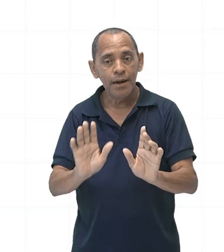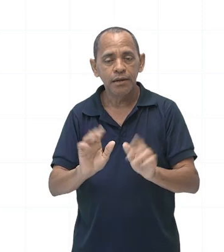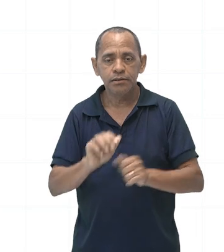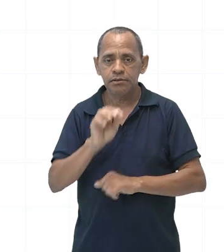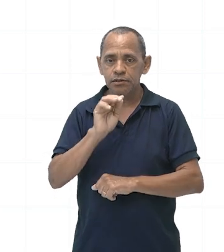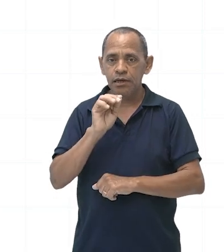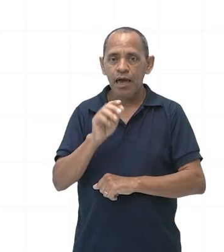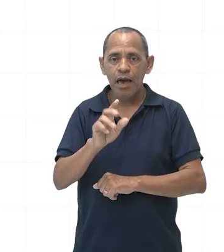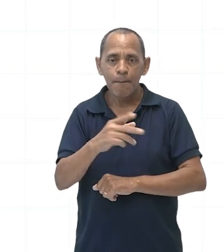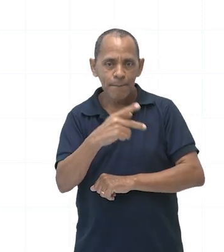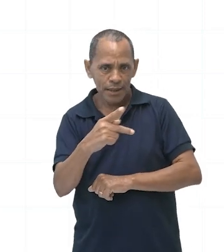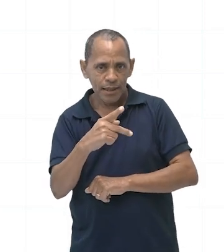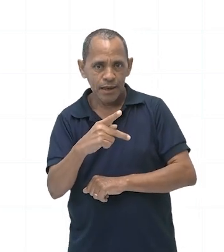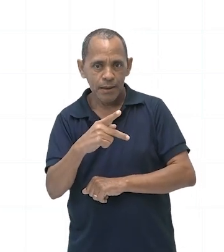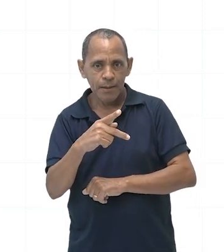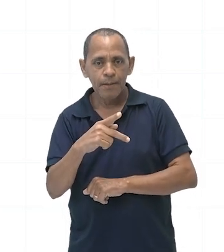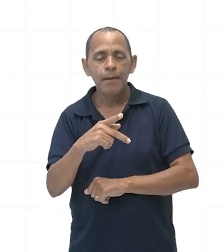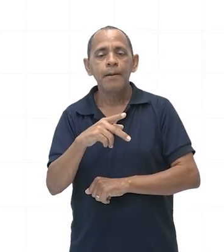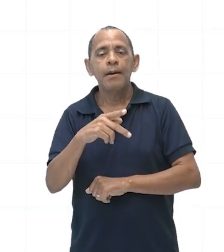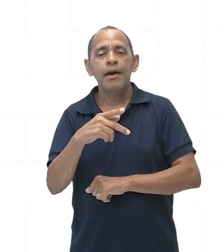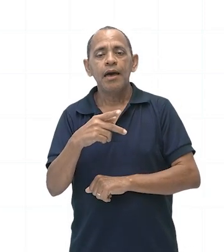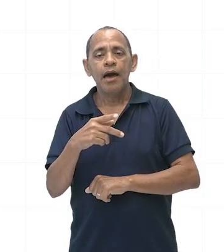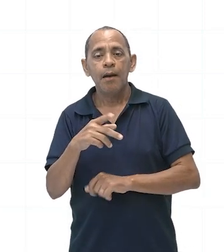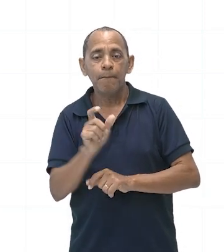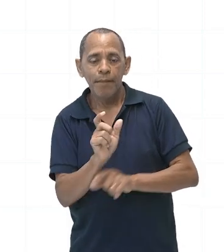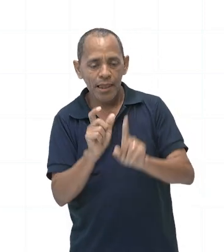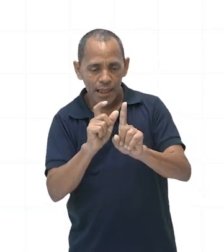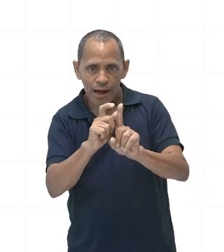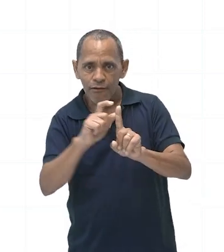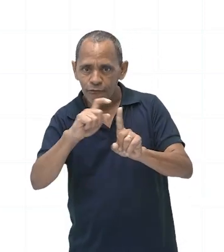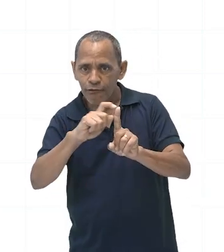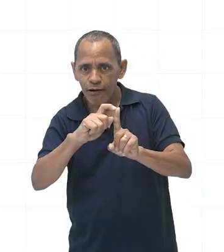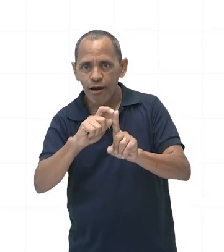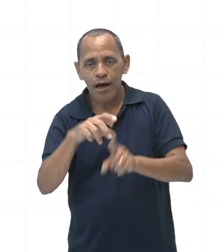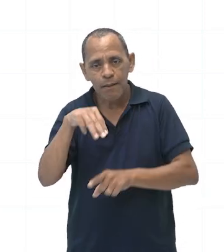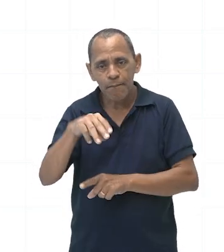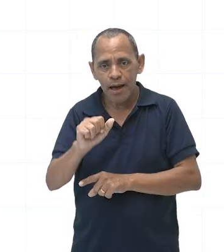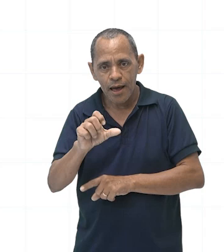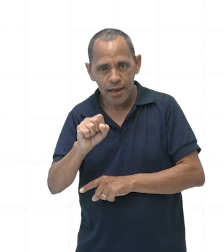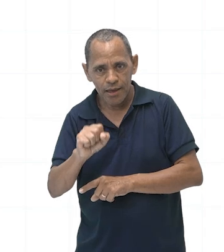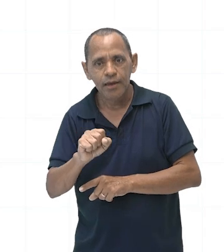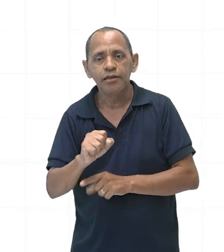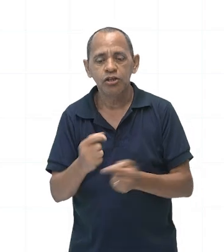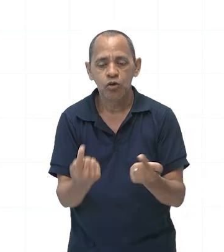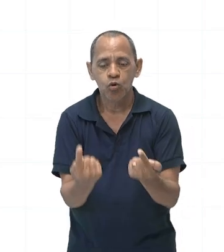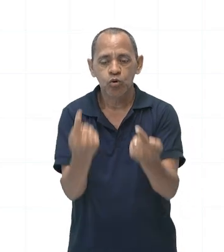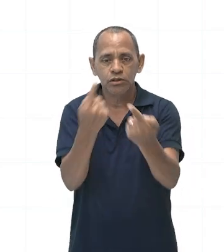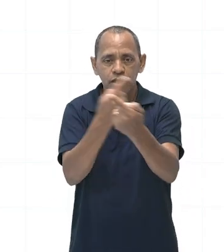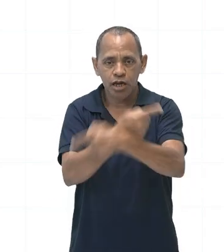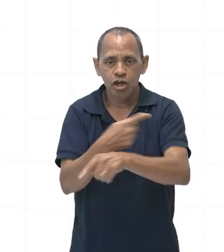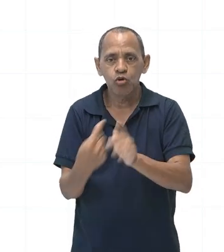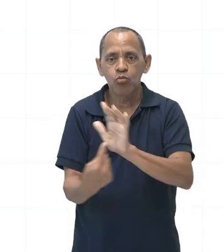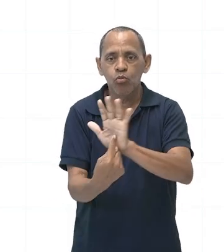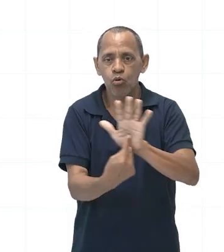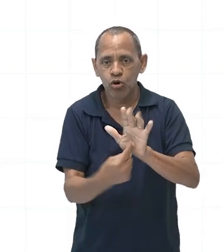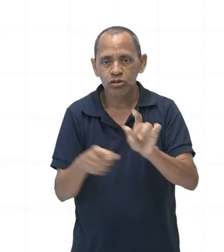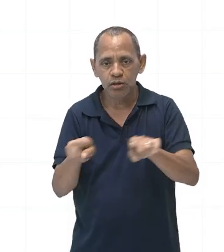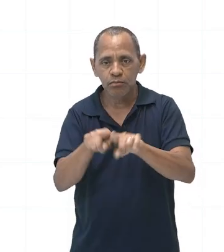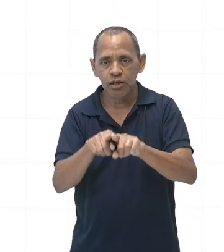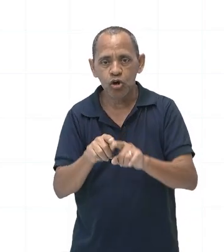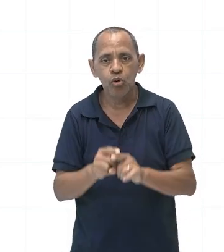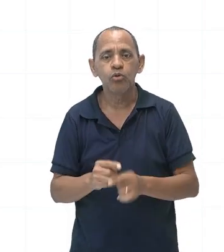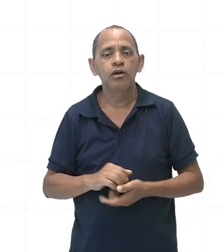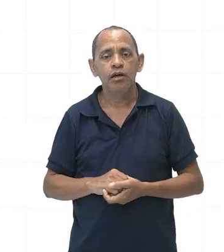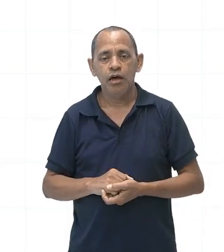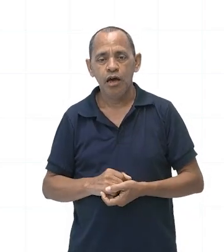tudo pronto. Característica aí das nossas adversativas. Continuando o quadro, eu tenho as alternativas que expressam essa alternância de